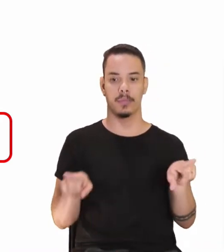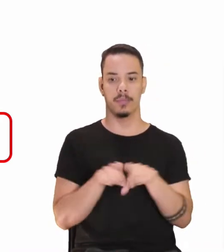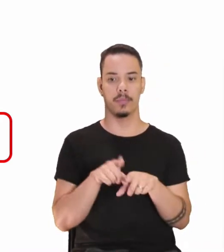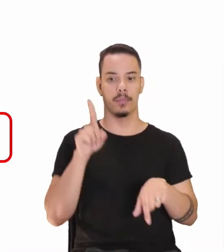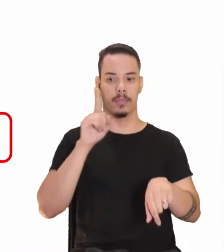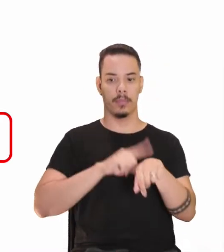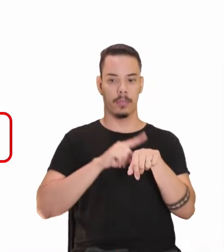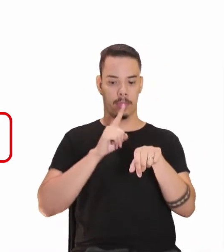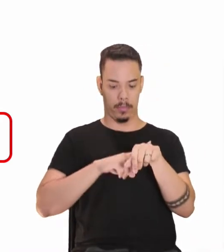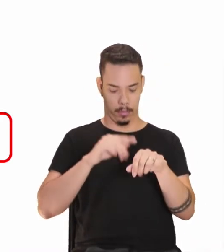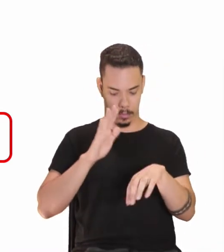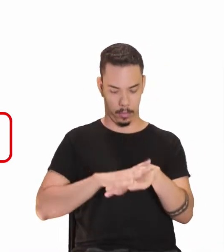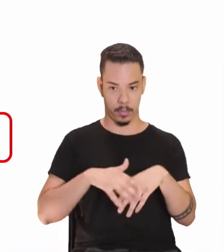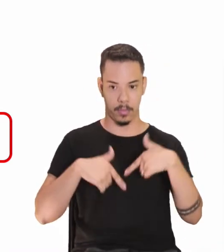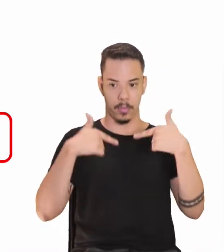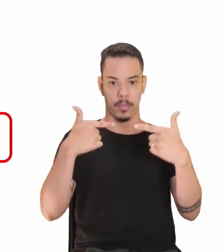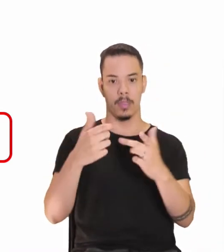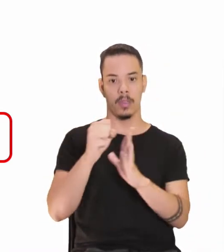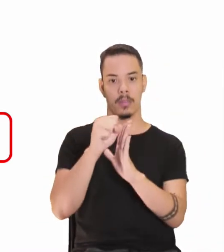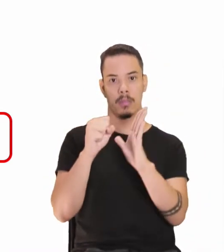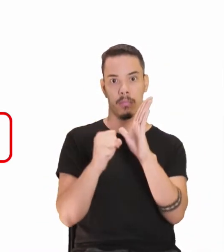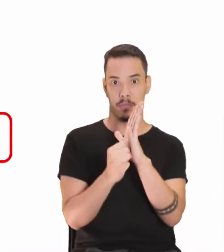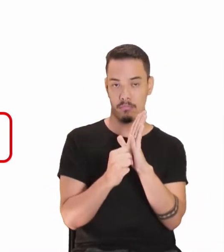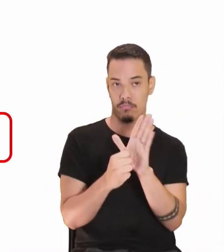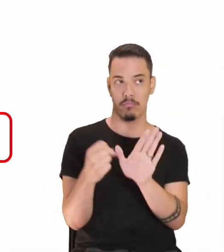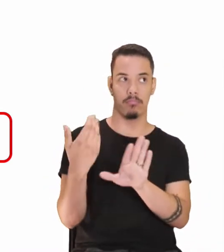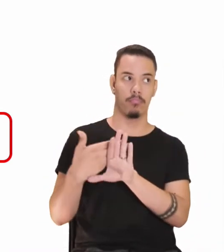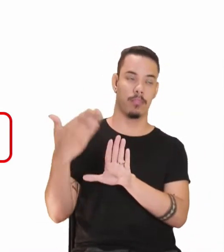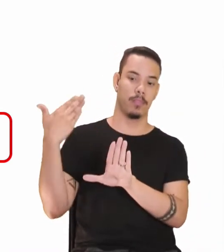né? O tempo atual, século passado,